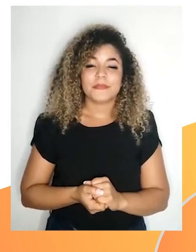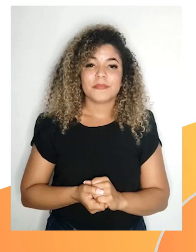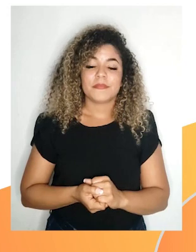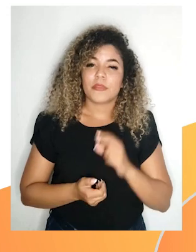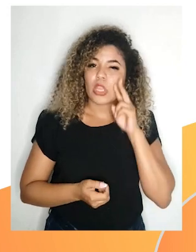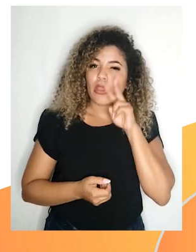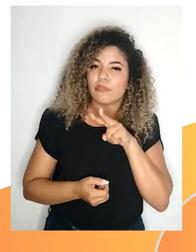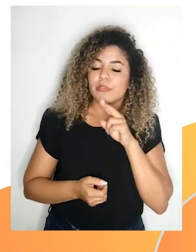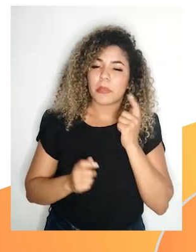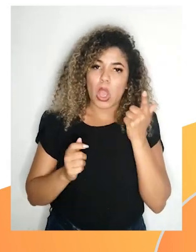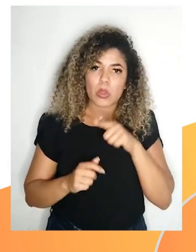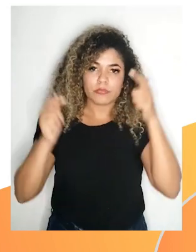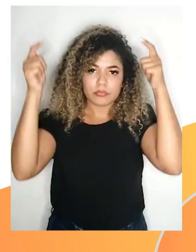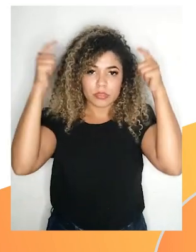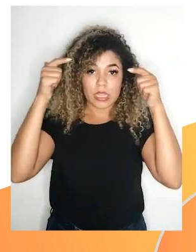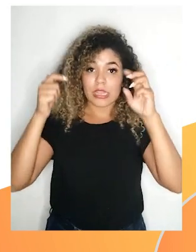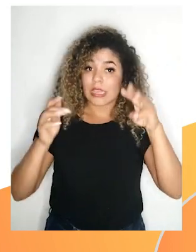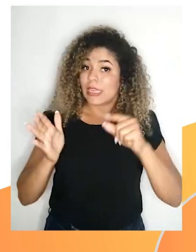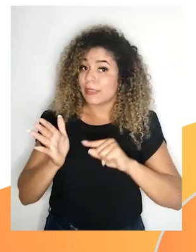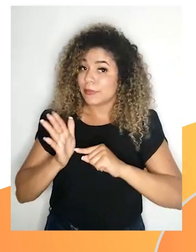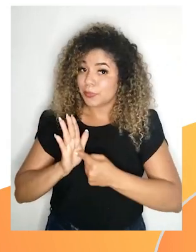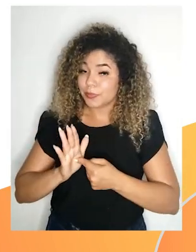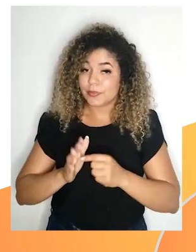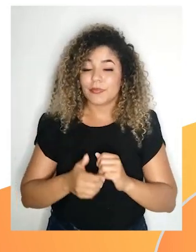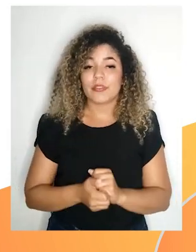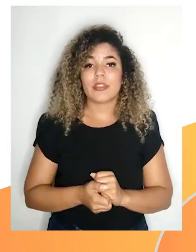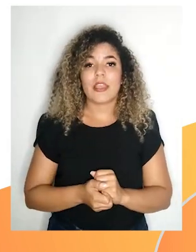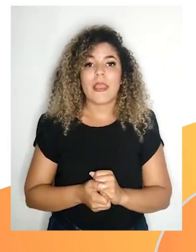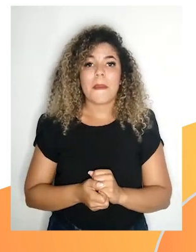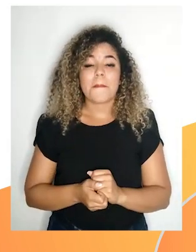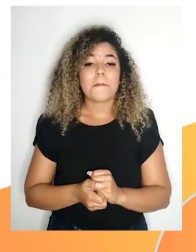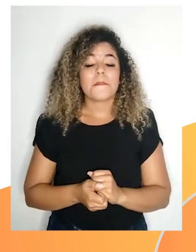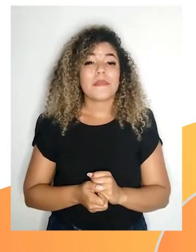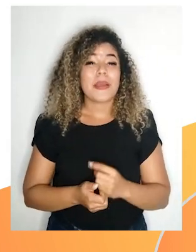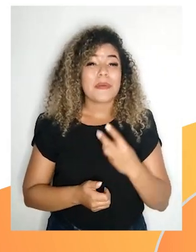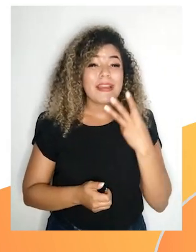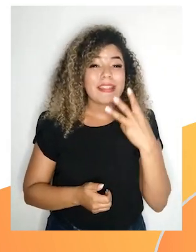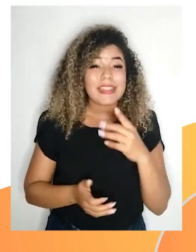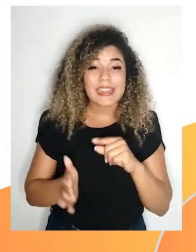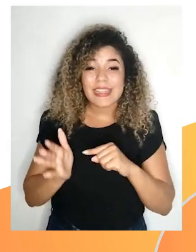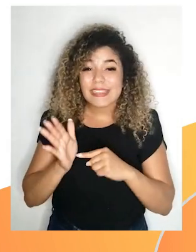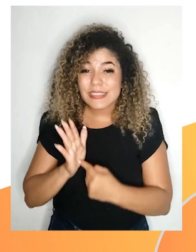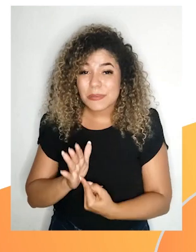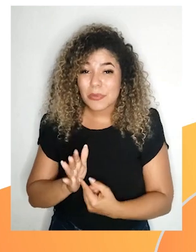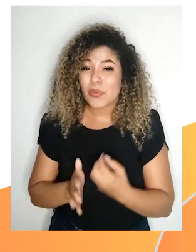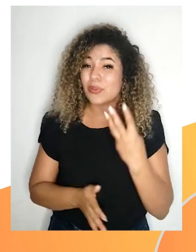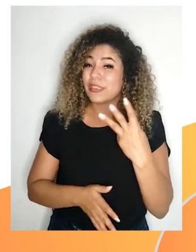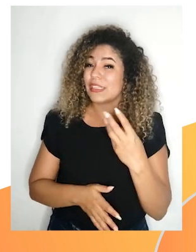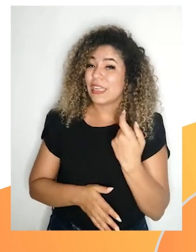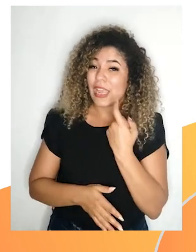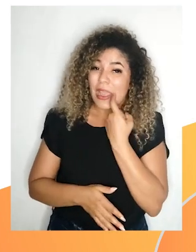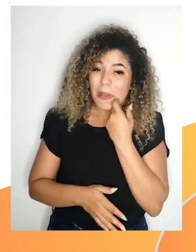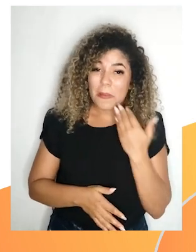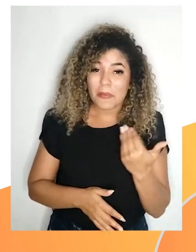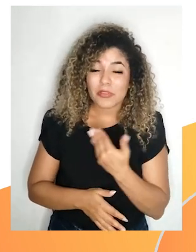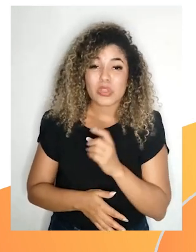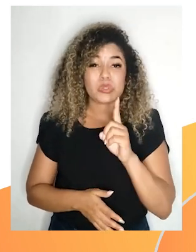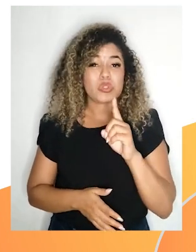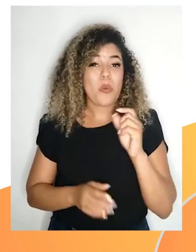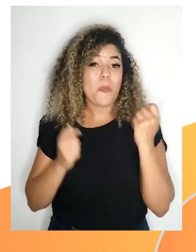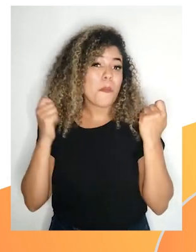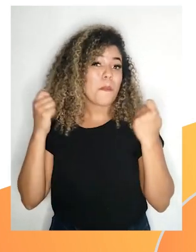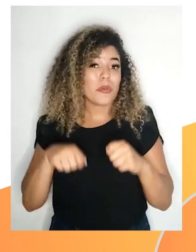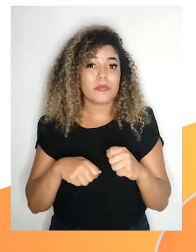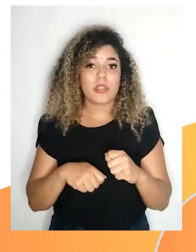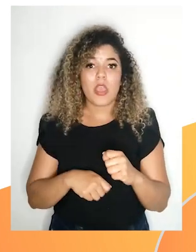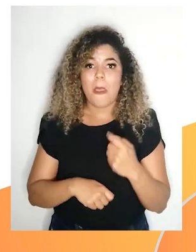Então, olha só, para ganhar o chapéu é 3 pontos. Para sair 3 pontos em 3 peixes, a gente só tem uma